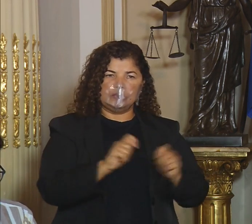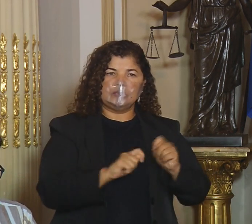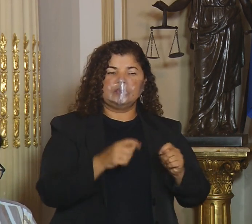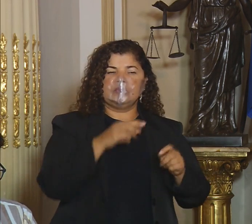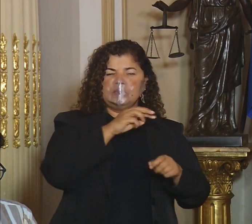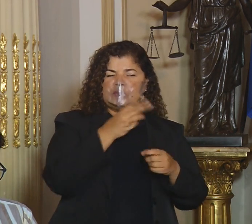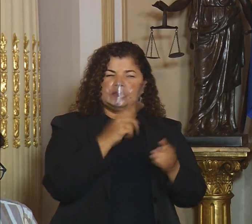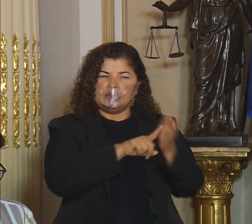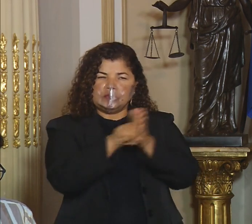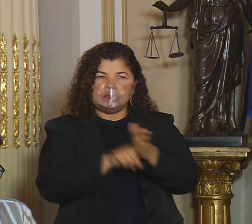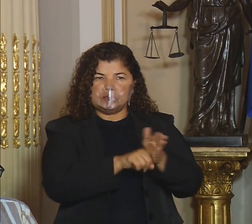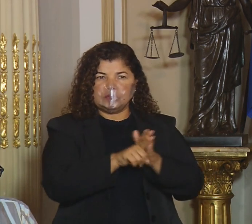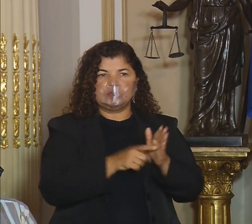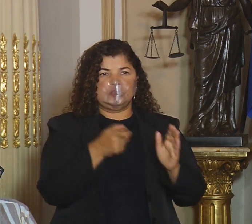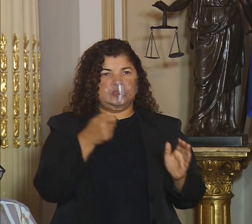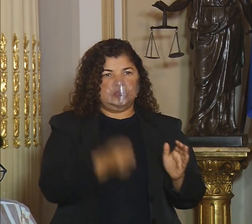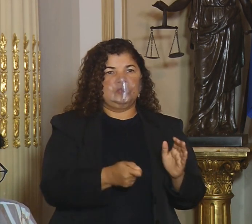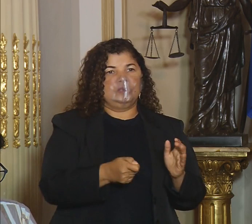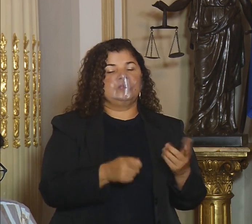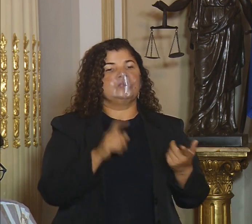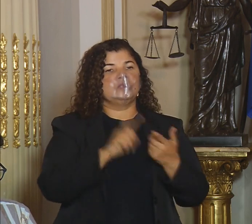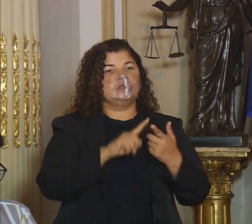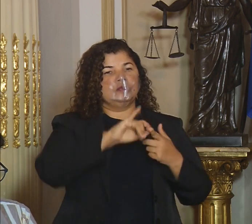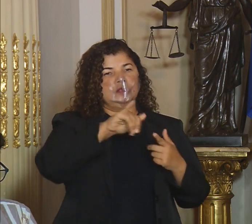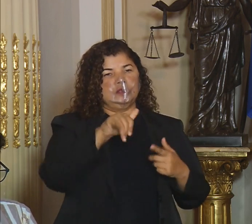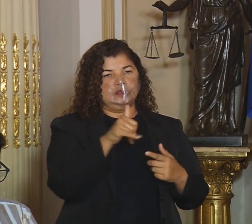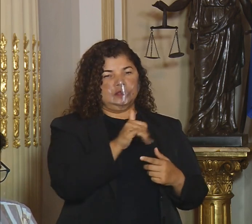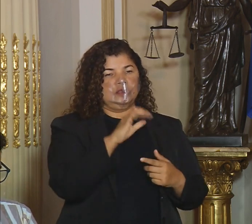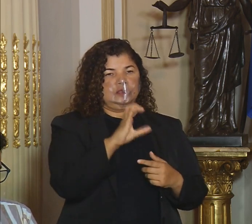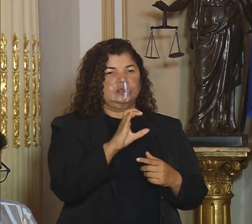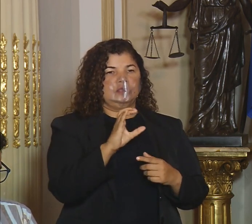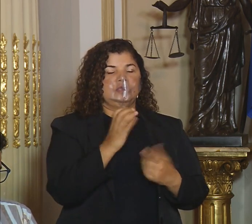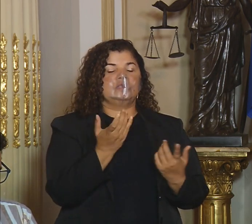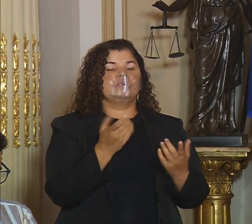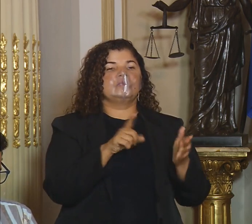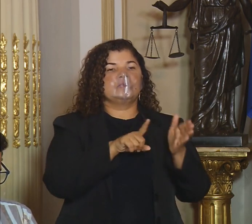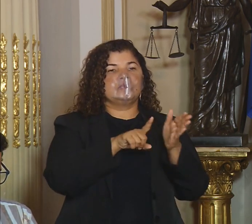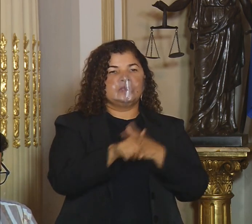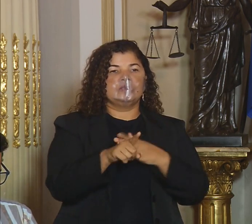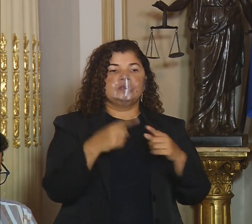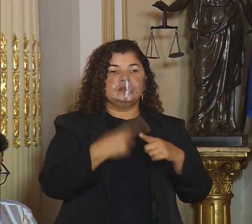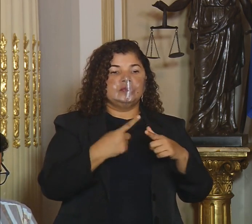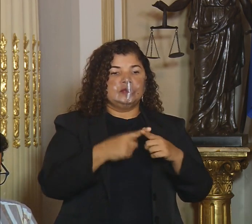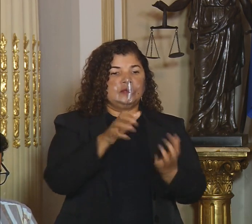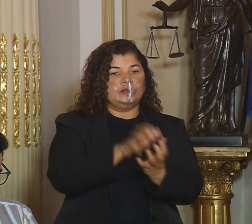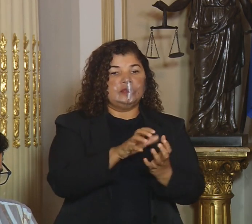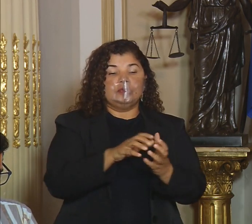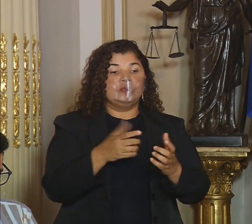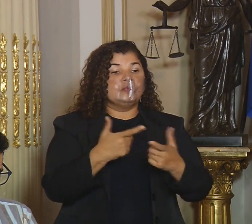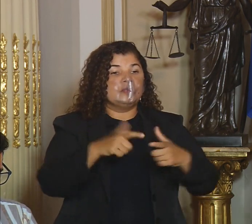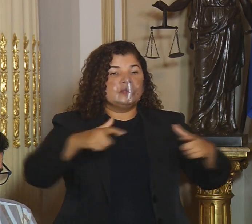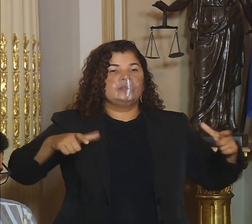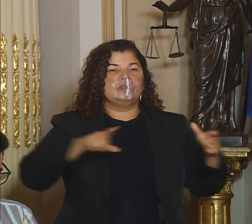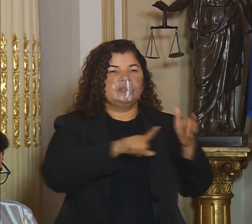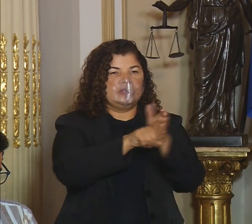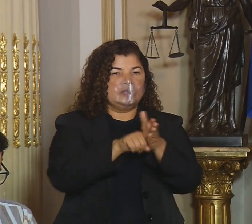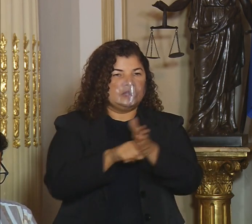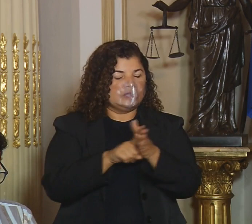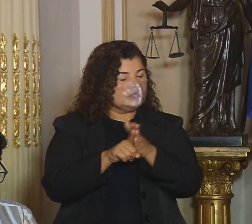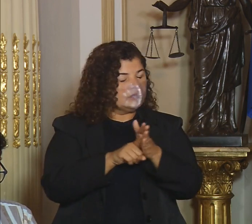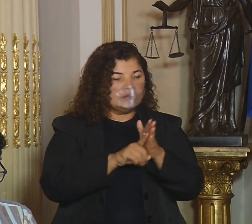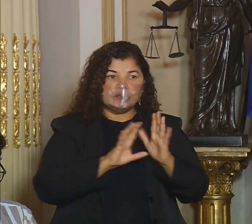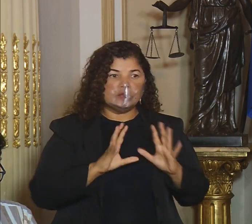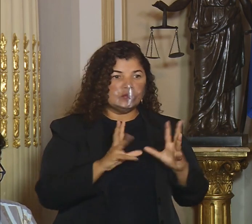com mais rigor? E, por fim, o JC Online pergunta: por que o Estado não amplia a capacidade de exames para iniciar uma testagem em